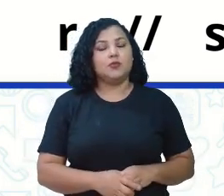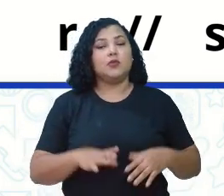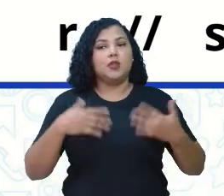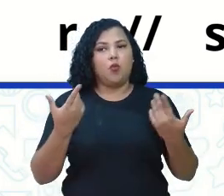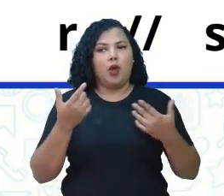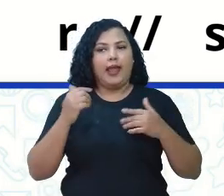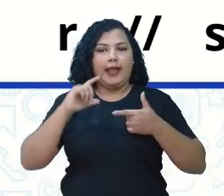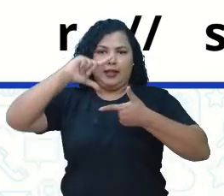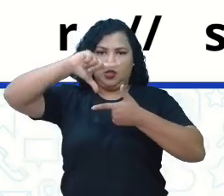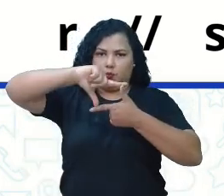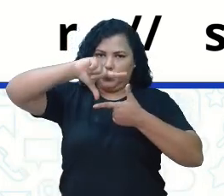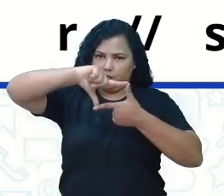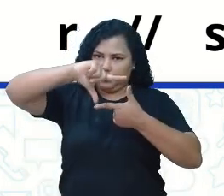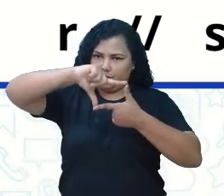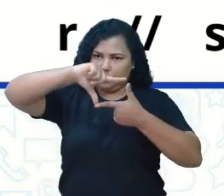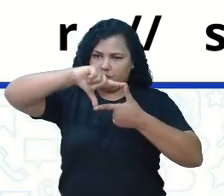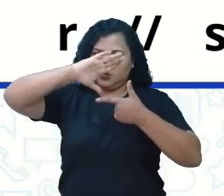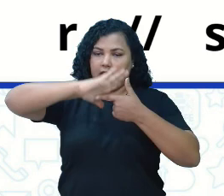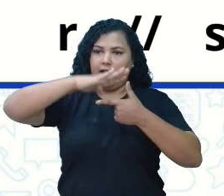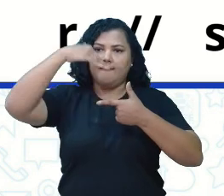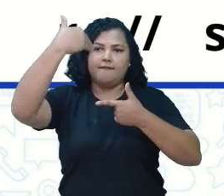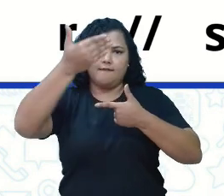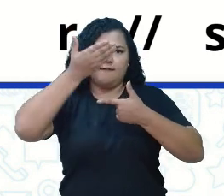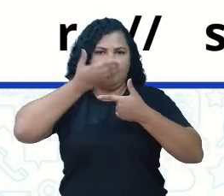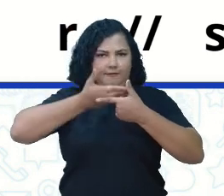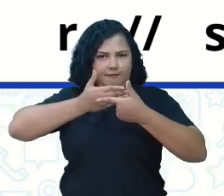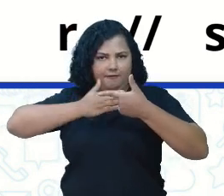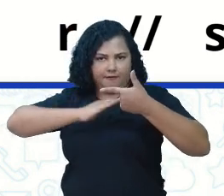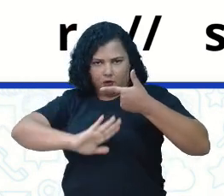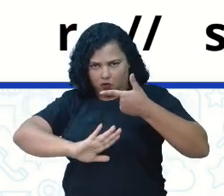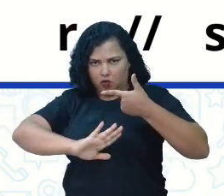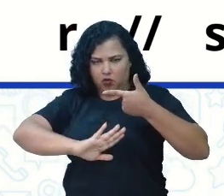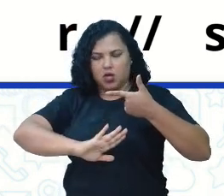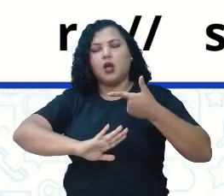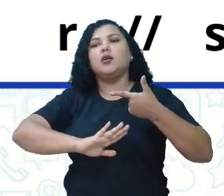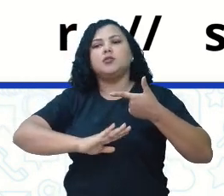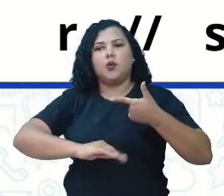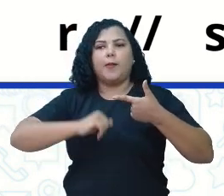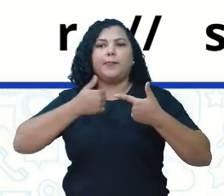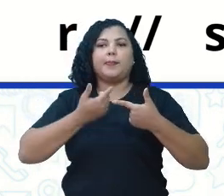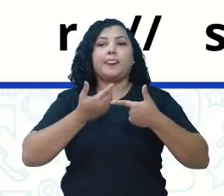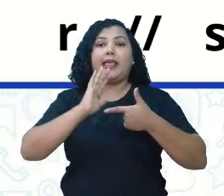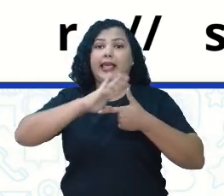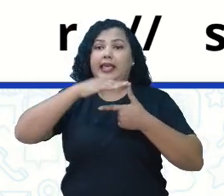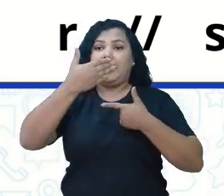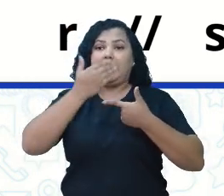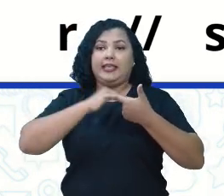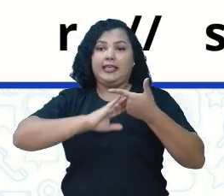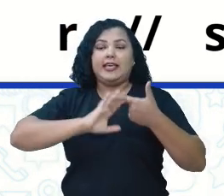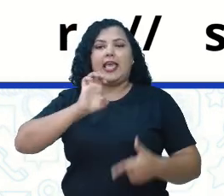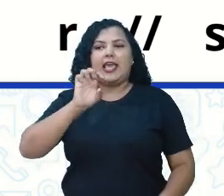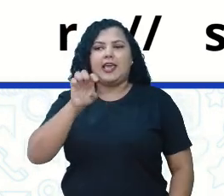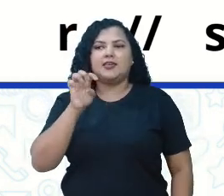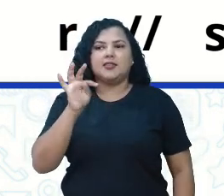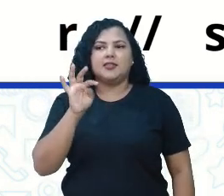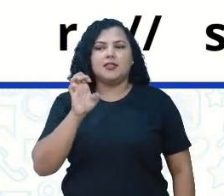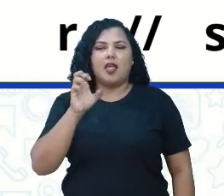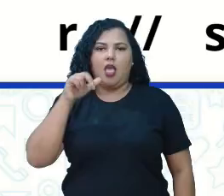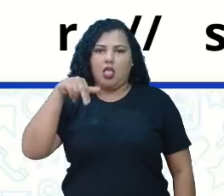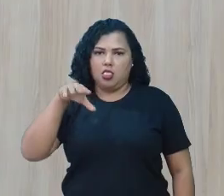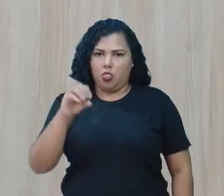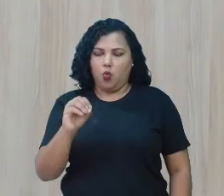ó, retângulozinho imaginário, os dois ângulos estão fora. Então, ele é o quê? Externo,